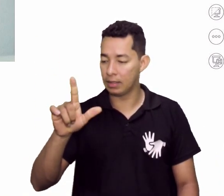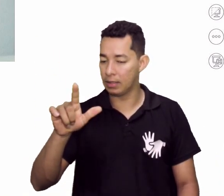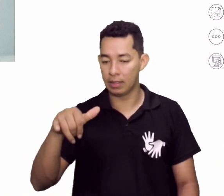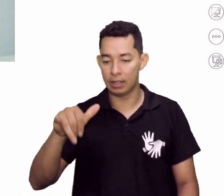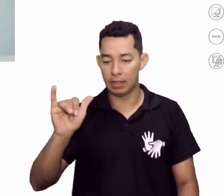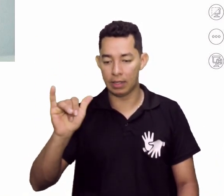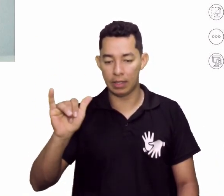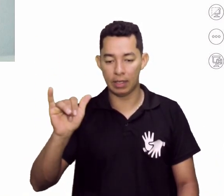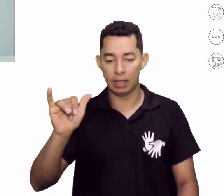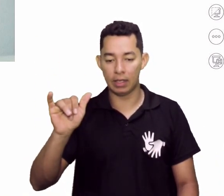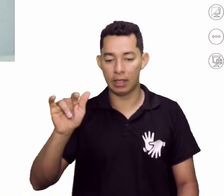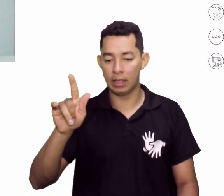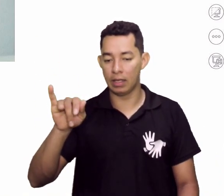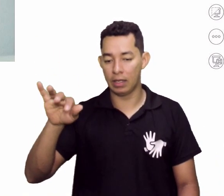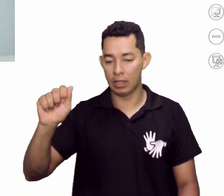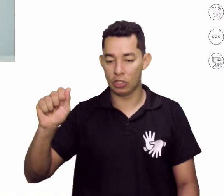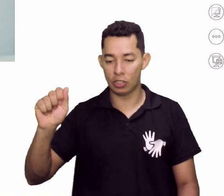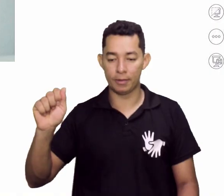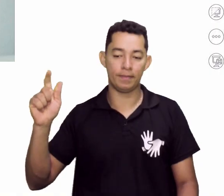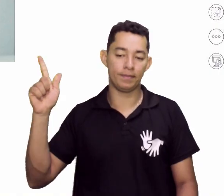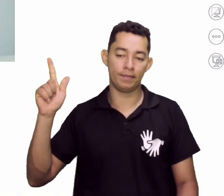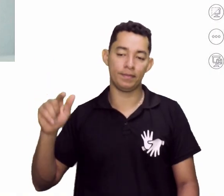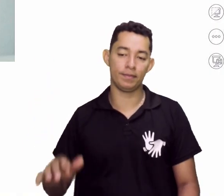muito meal também.